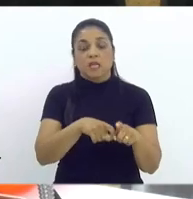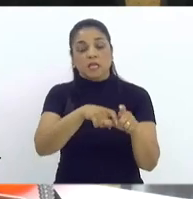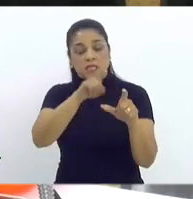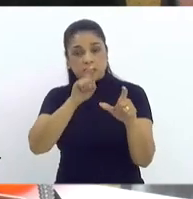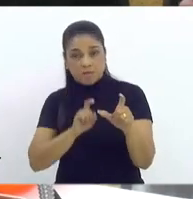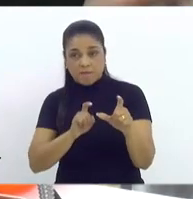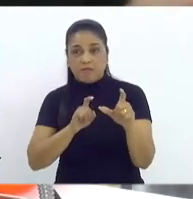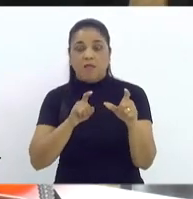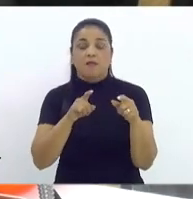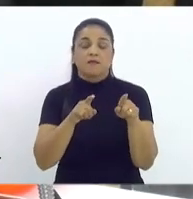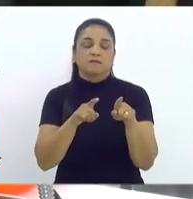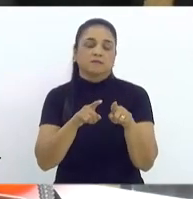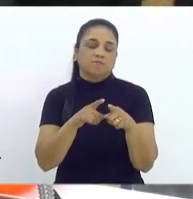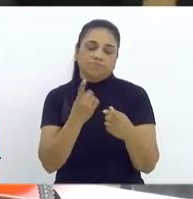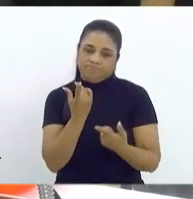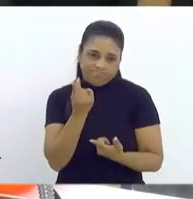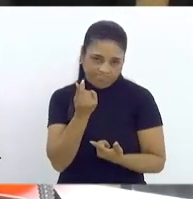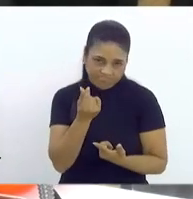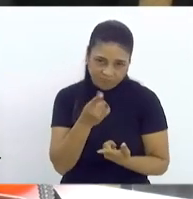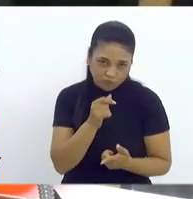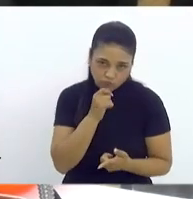financeira o suficiente para não dar